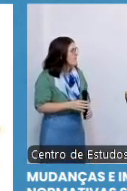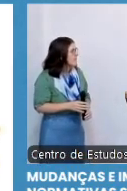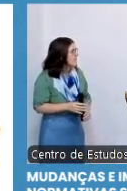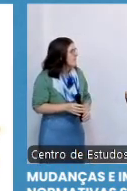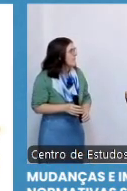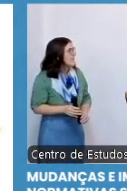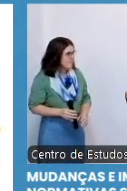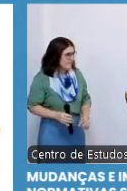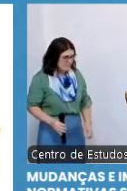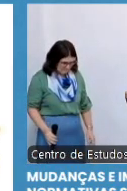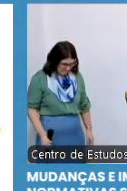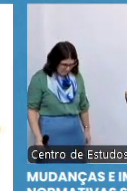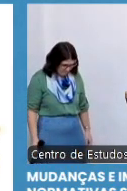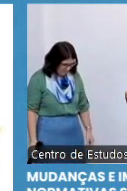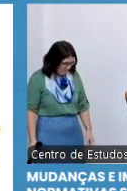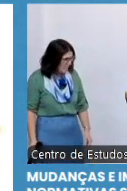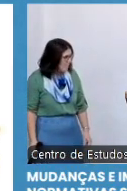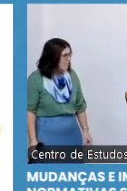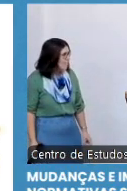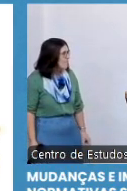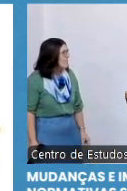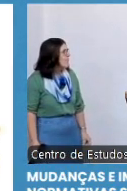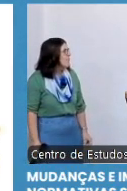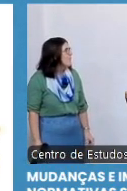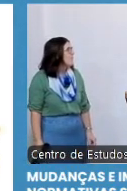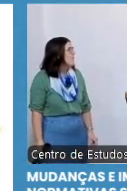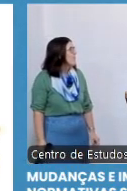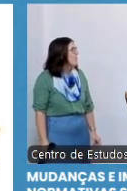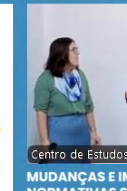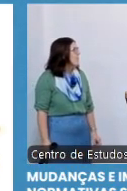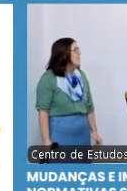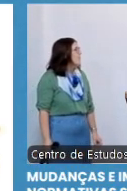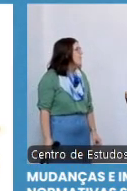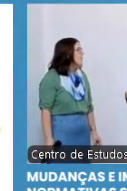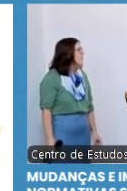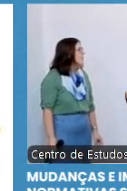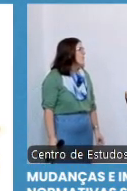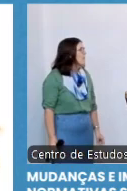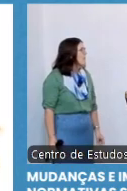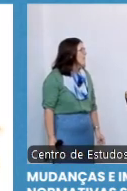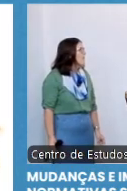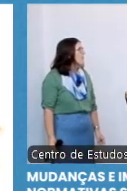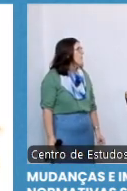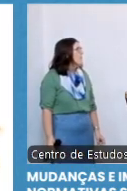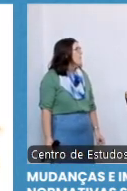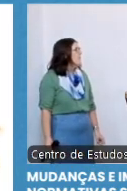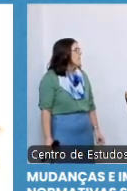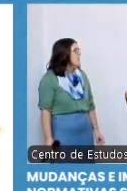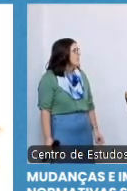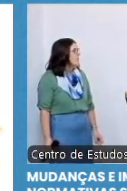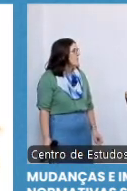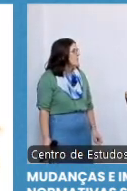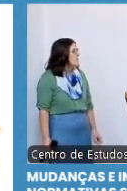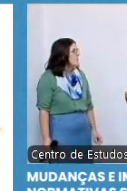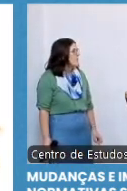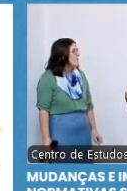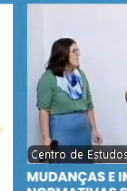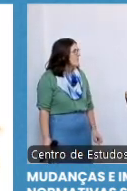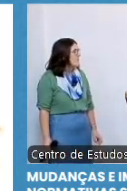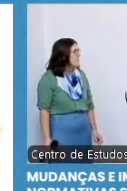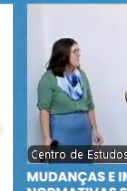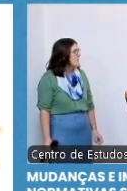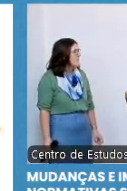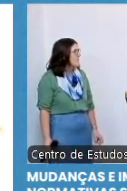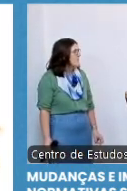As definições, então. Essa lei dispõe sobre pesquisa com seres